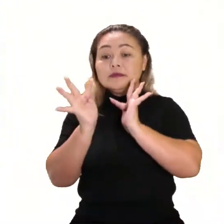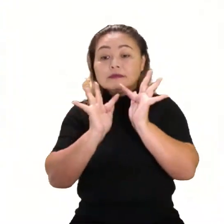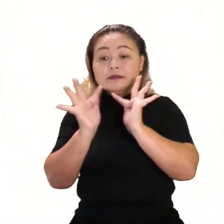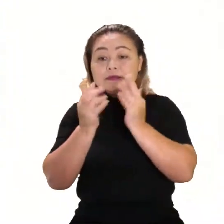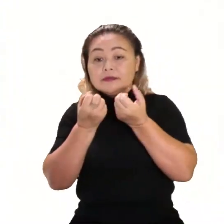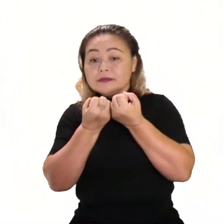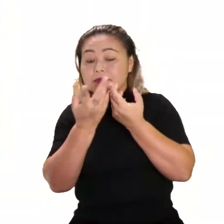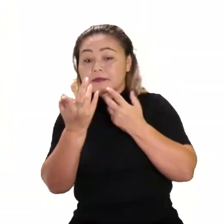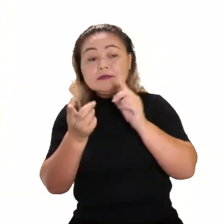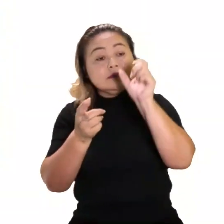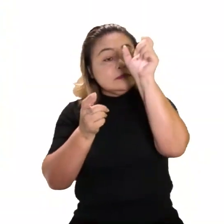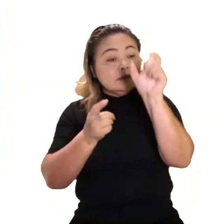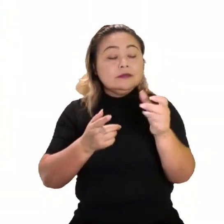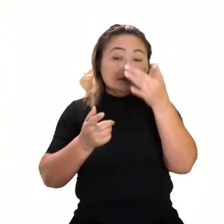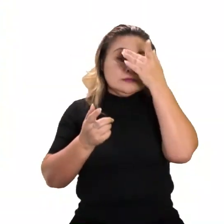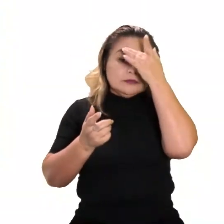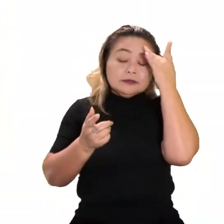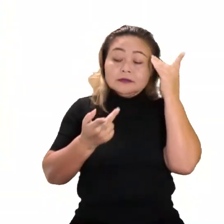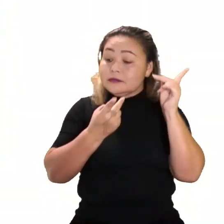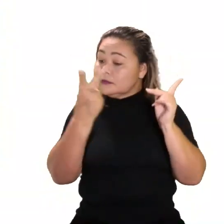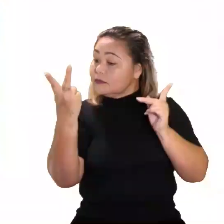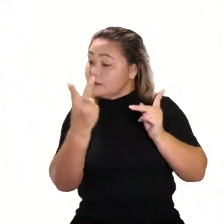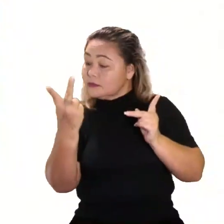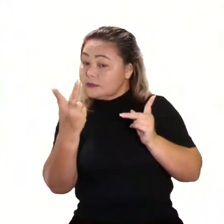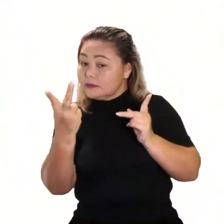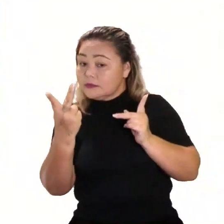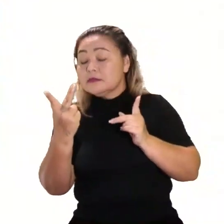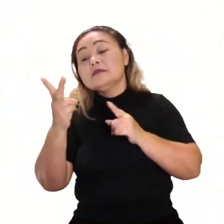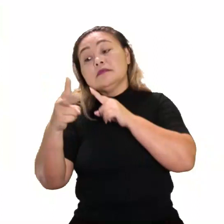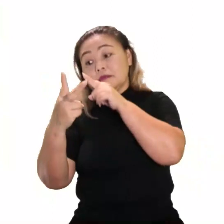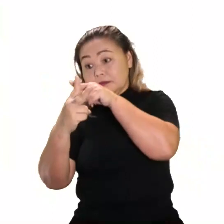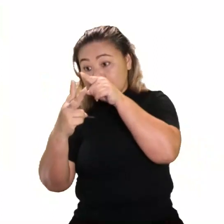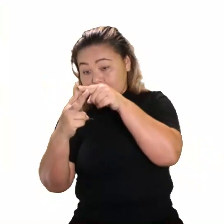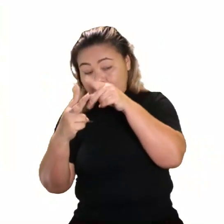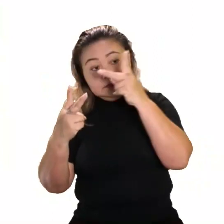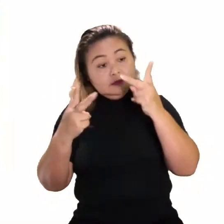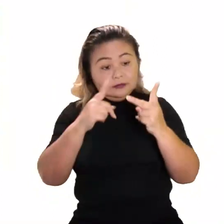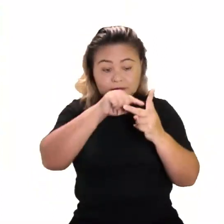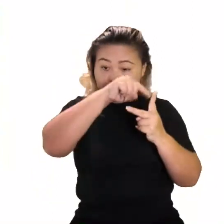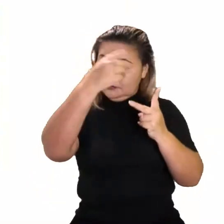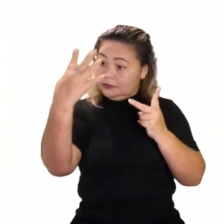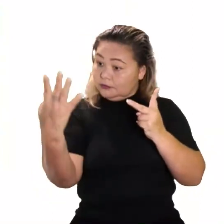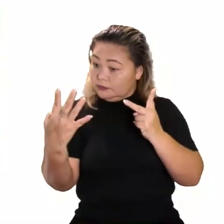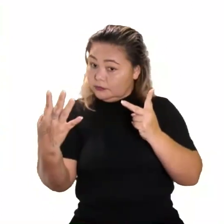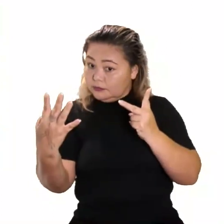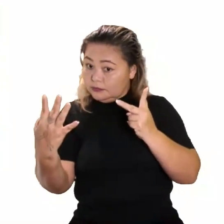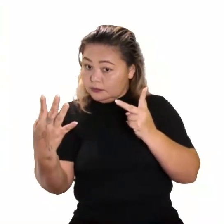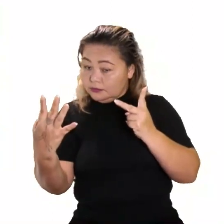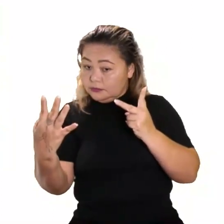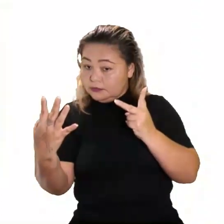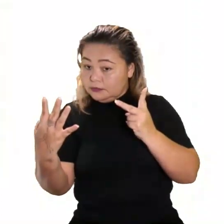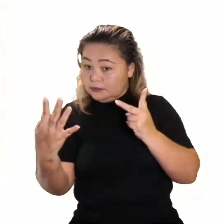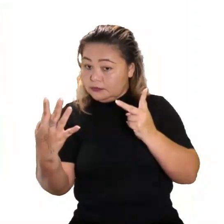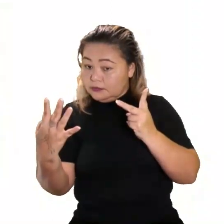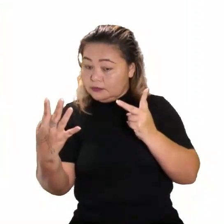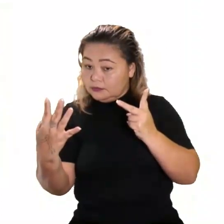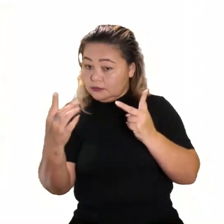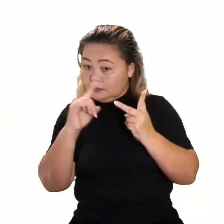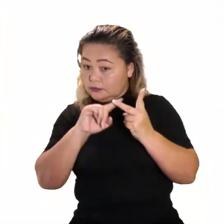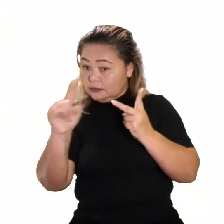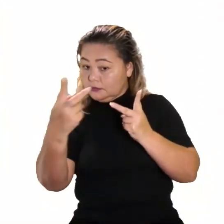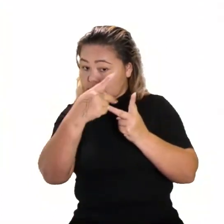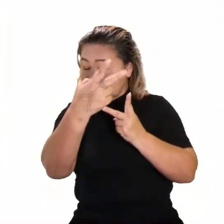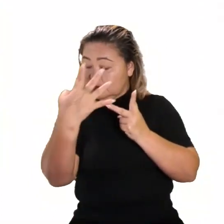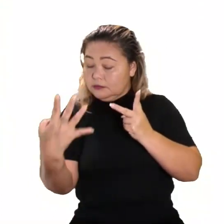né? Então, uma pessoa contou para 2 pessoas. 2 já contaram para? Mais 2. Mais 2 cada um,